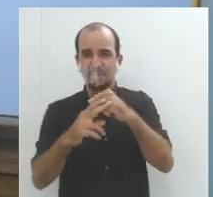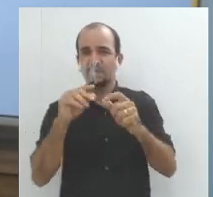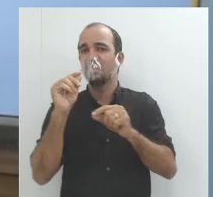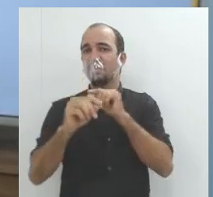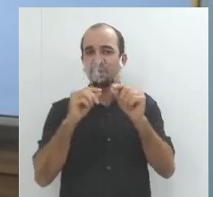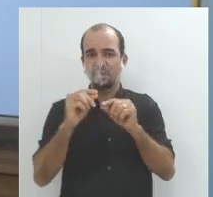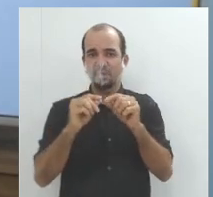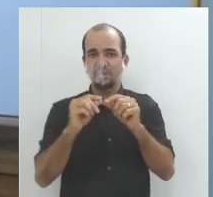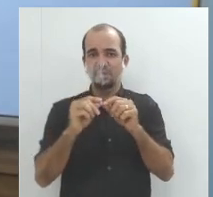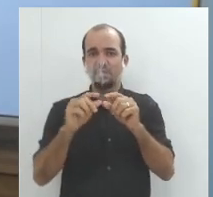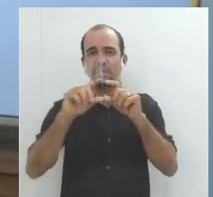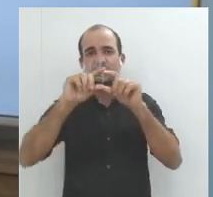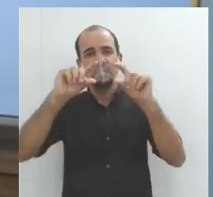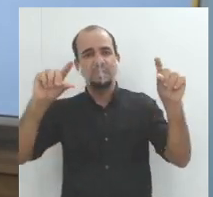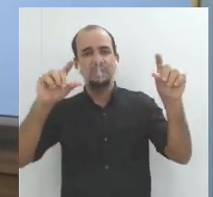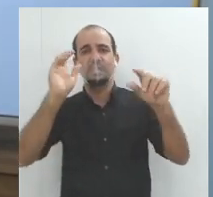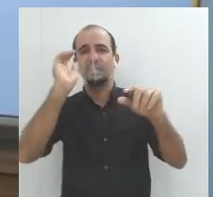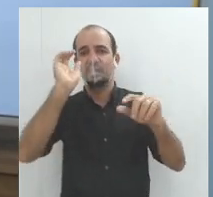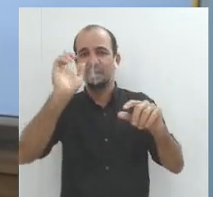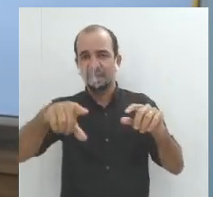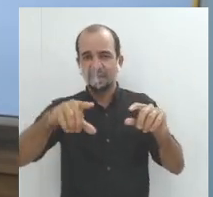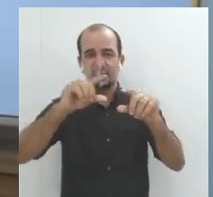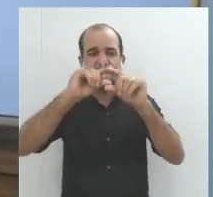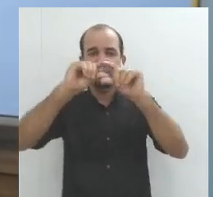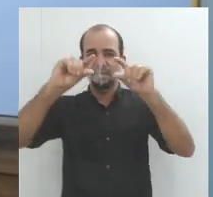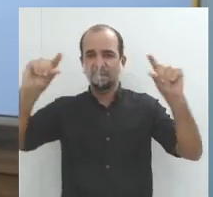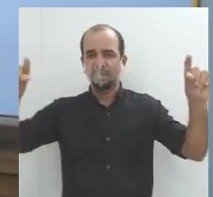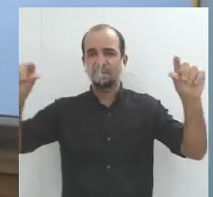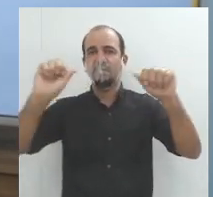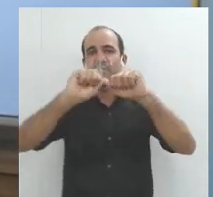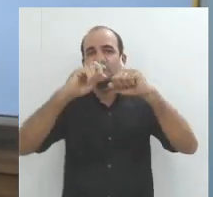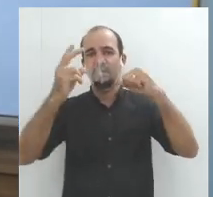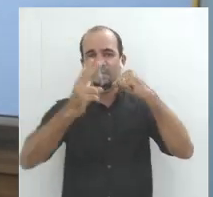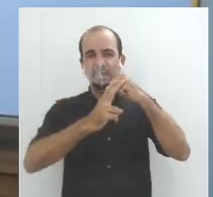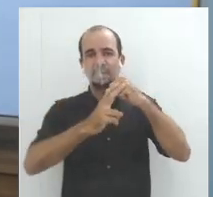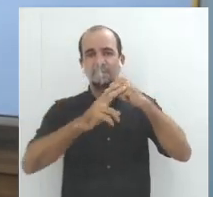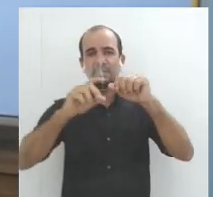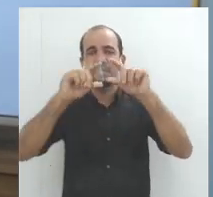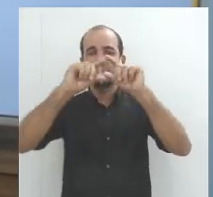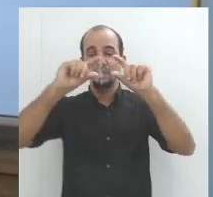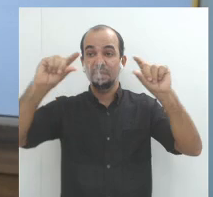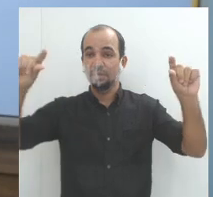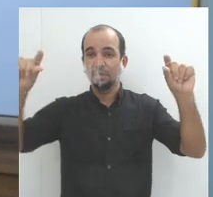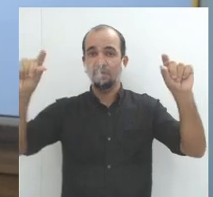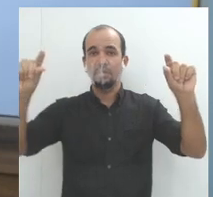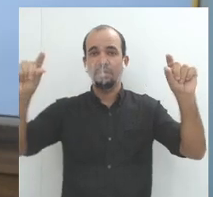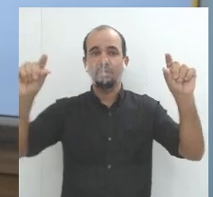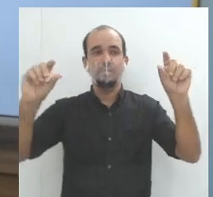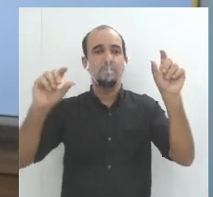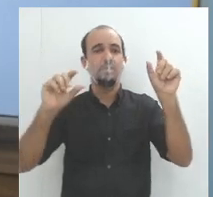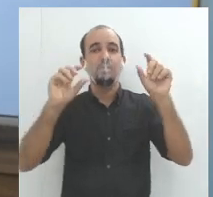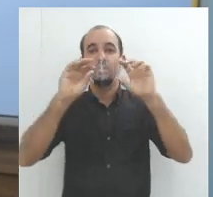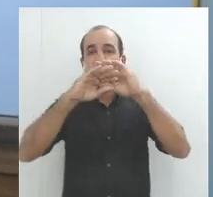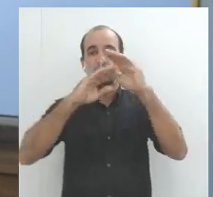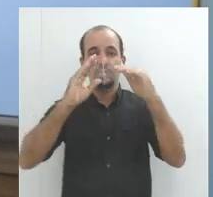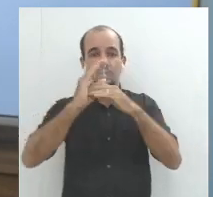Um advérbio. A oração inteira é um advérbio. Por exemplo,